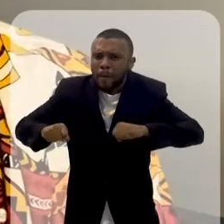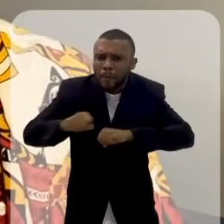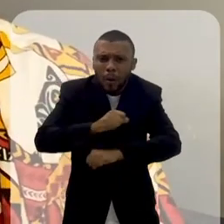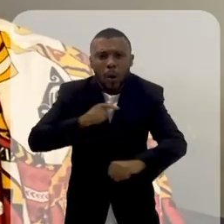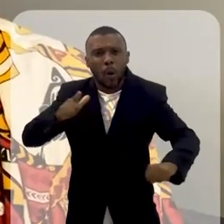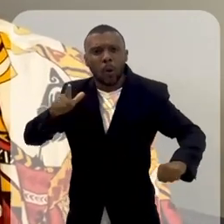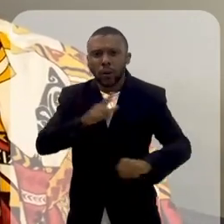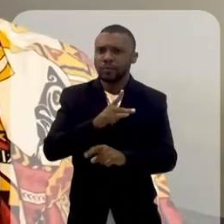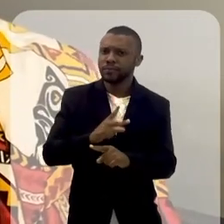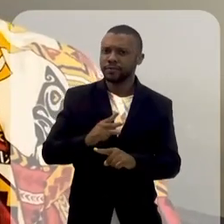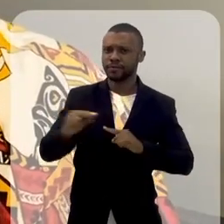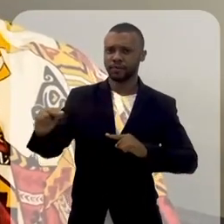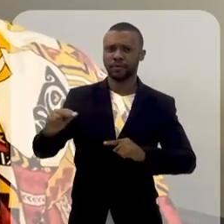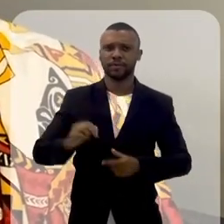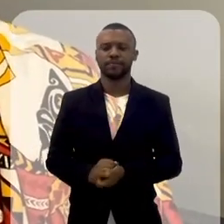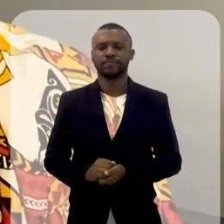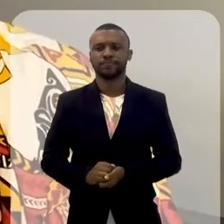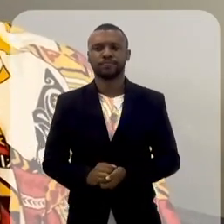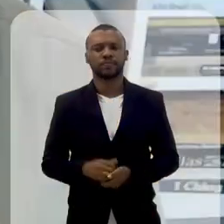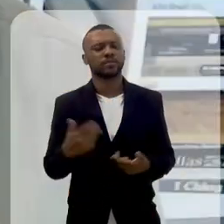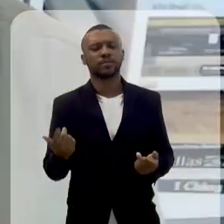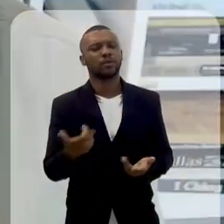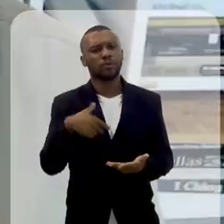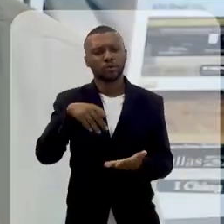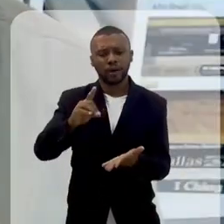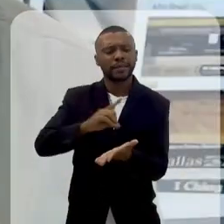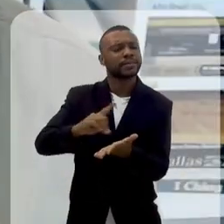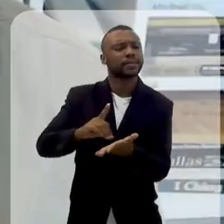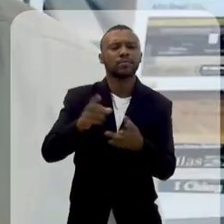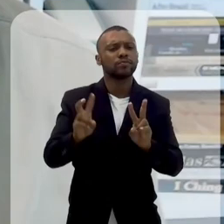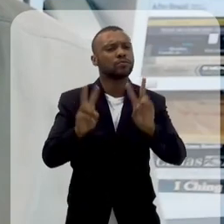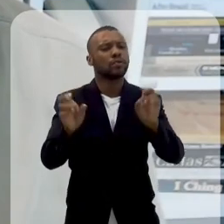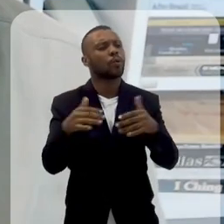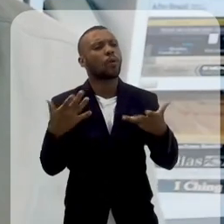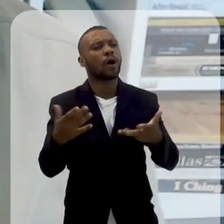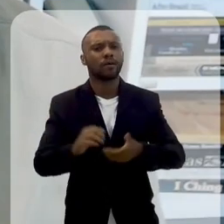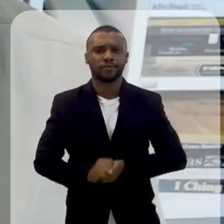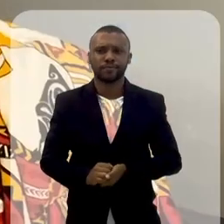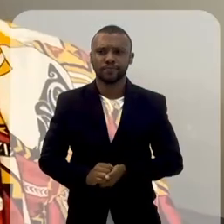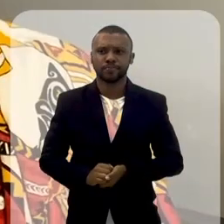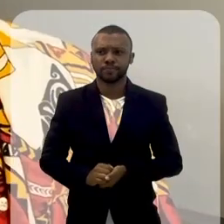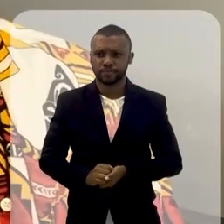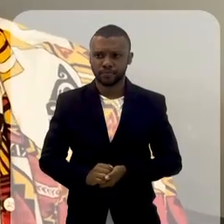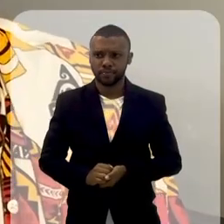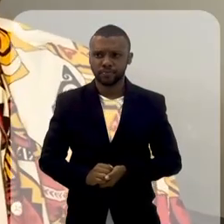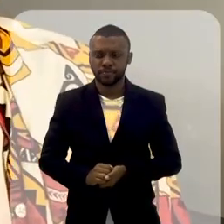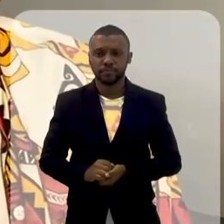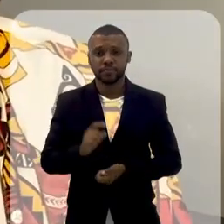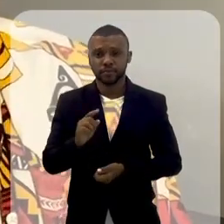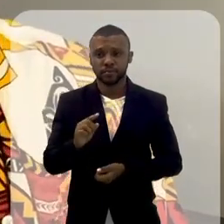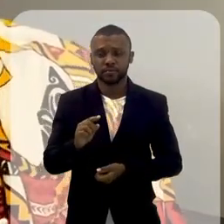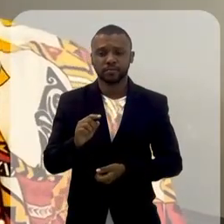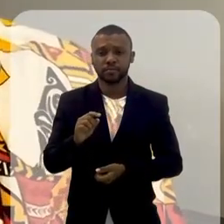muita luta, mas de muita vitória também. Qual foi o título da sua dissertação?